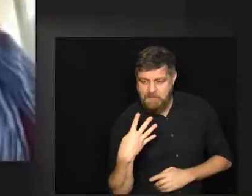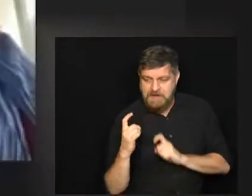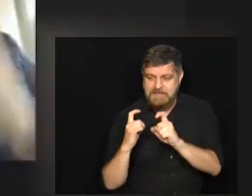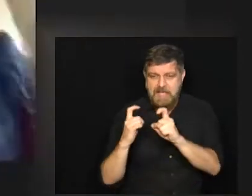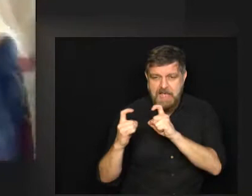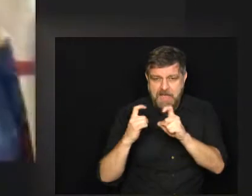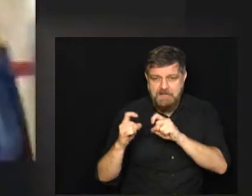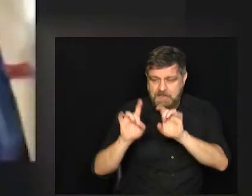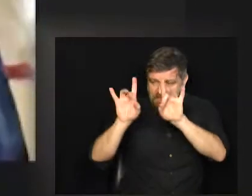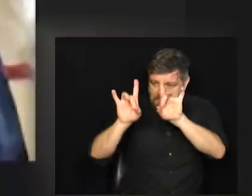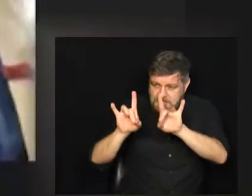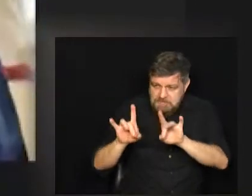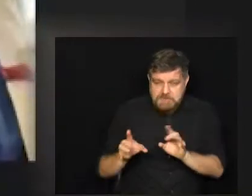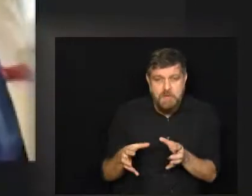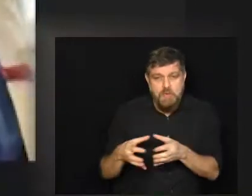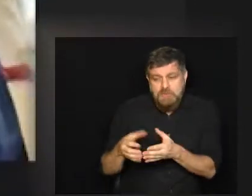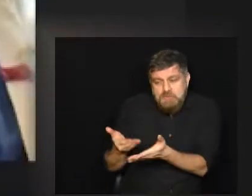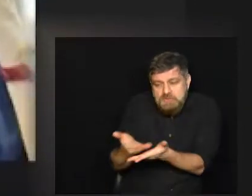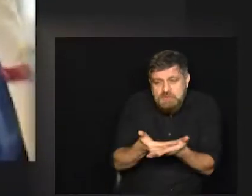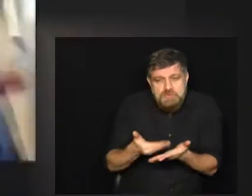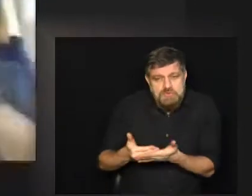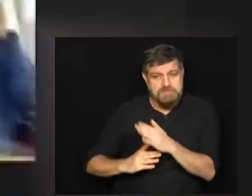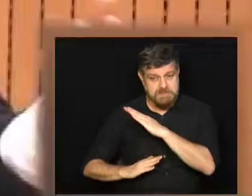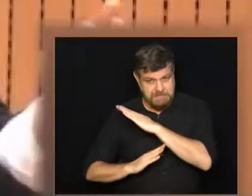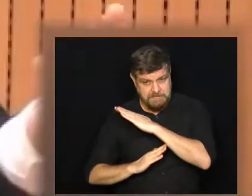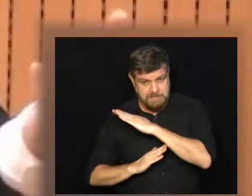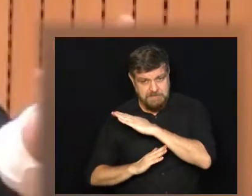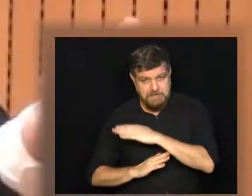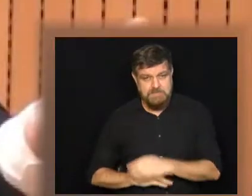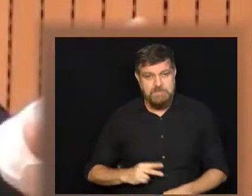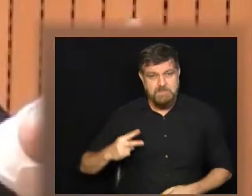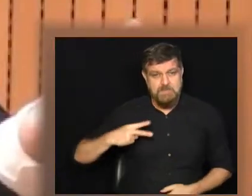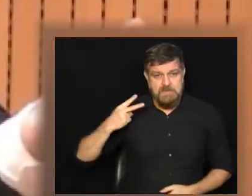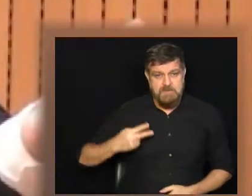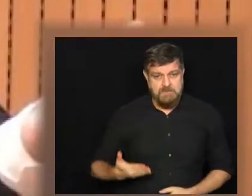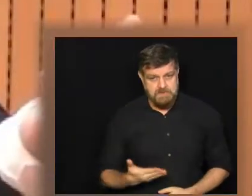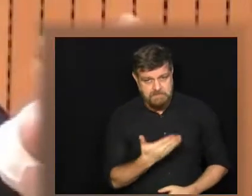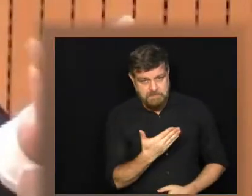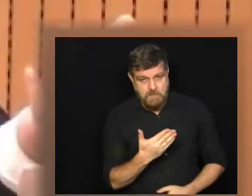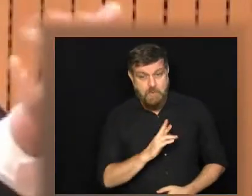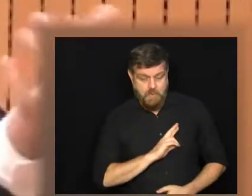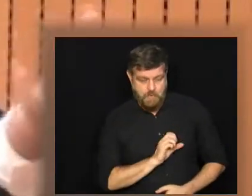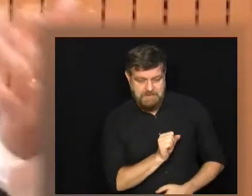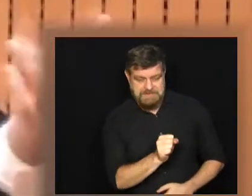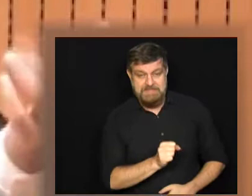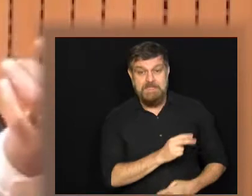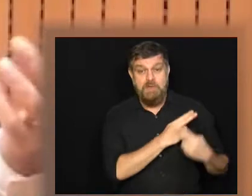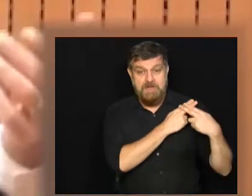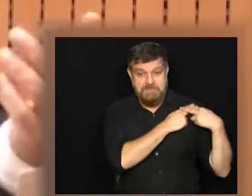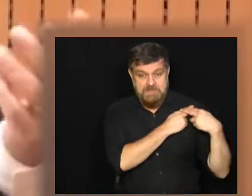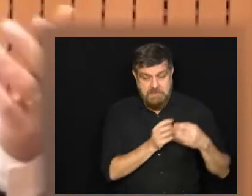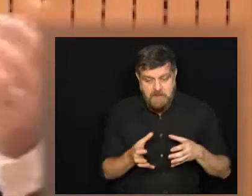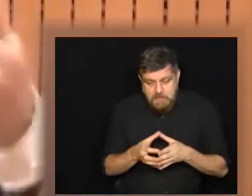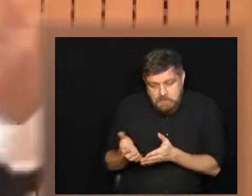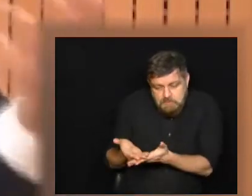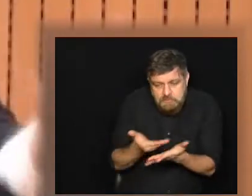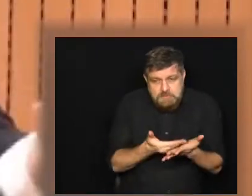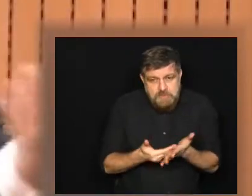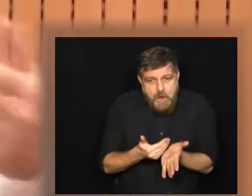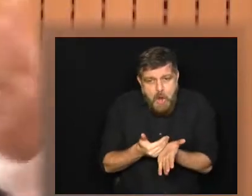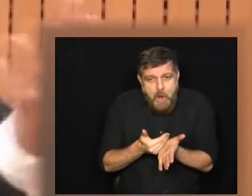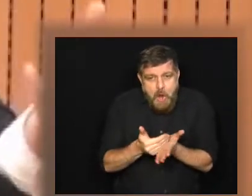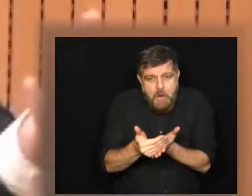Comissão Especial de Estudos da Câmara de Campinas. O vereador Luiz Rossini, presidente da comissão, abriu o